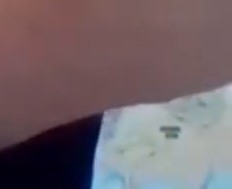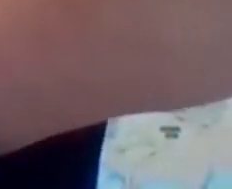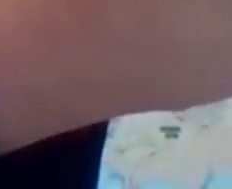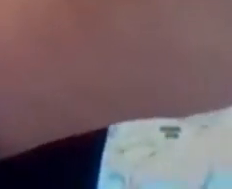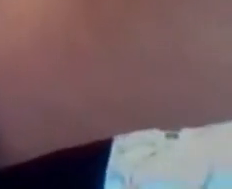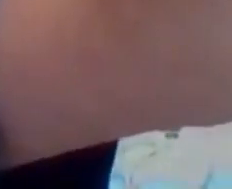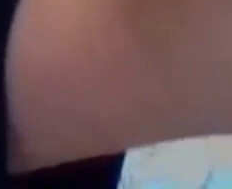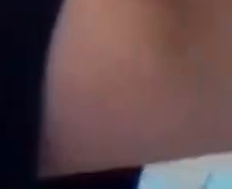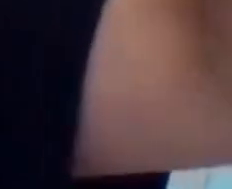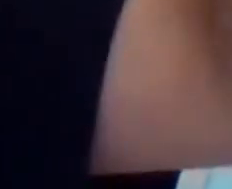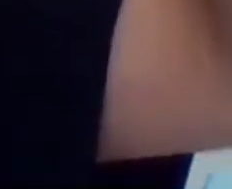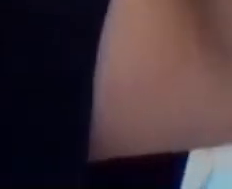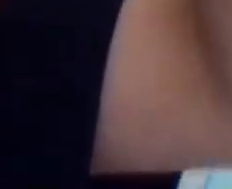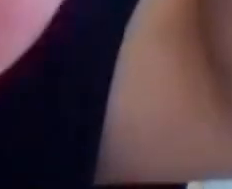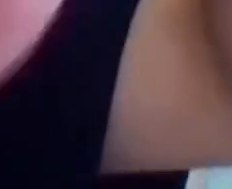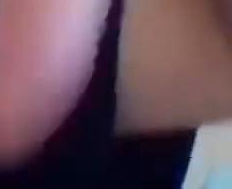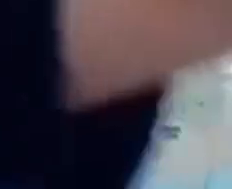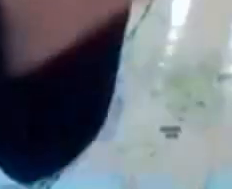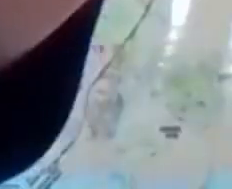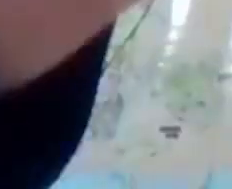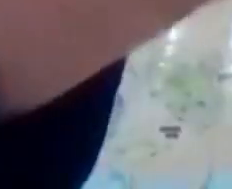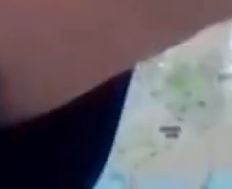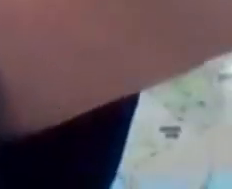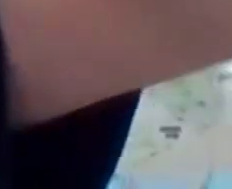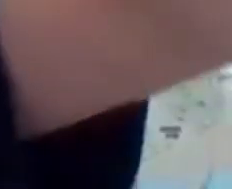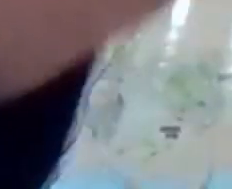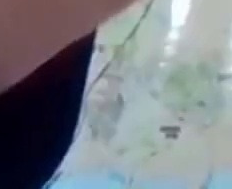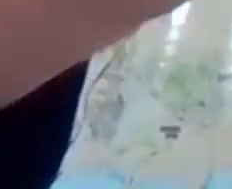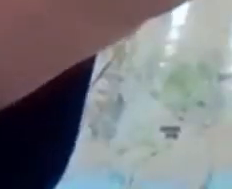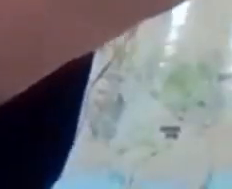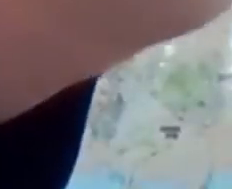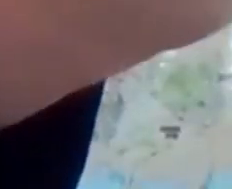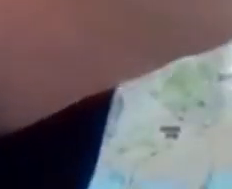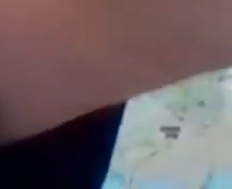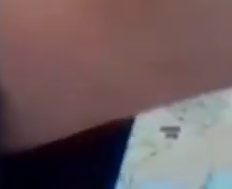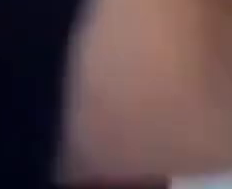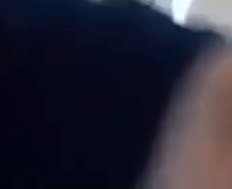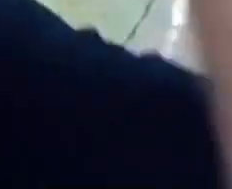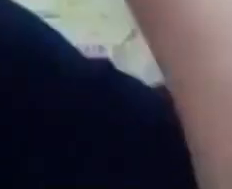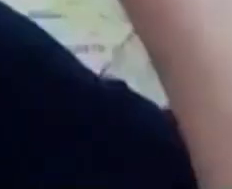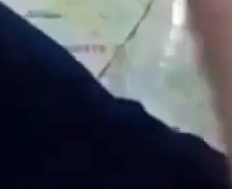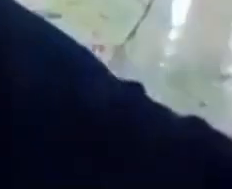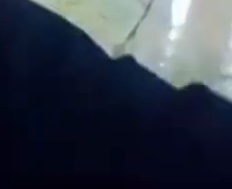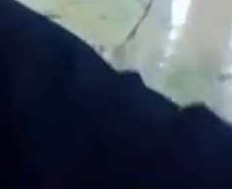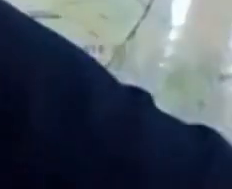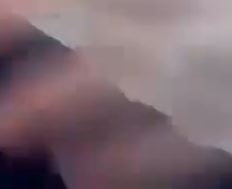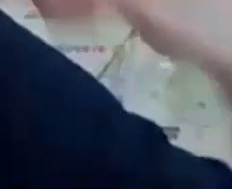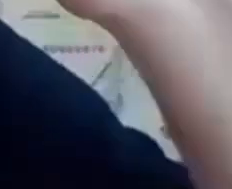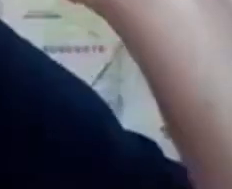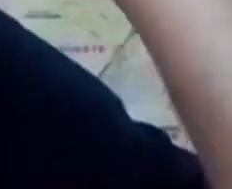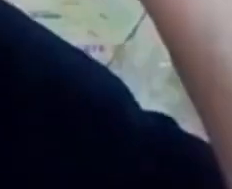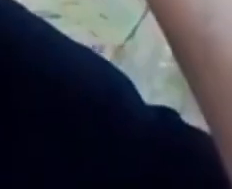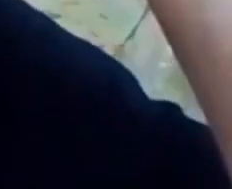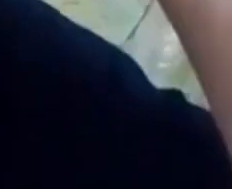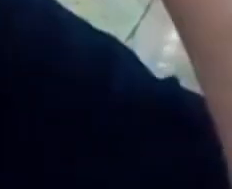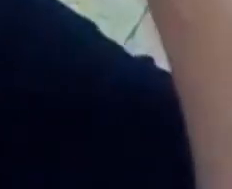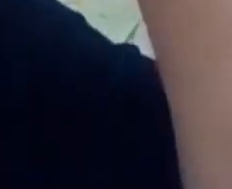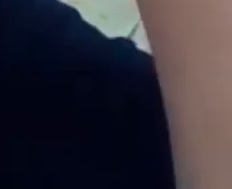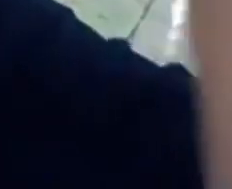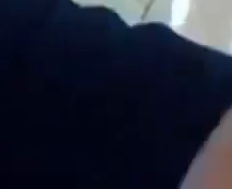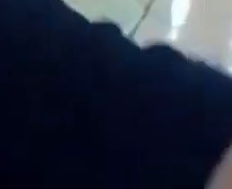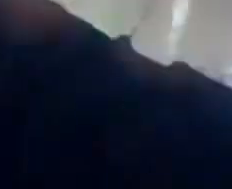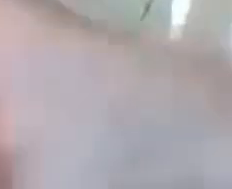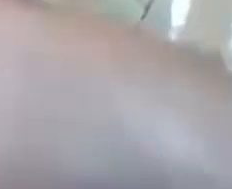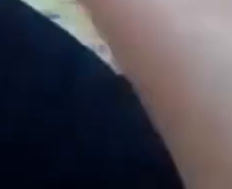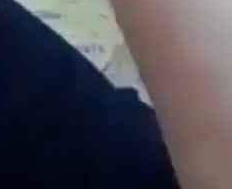de saúde, o prédio ele precisa vir constituído já com uma visão